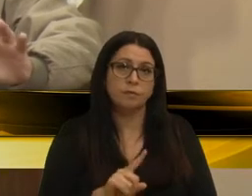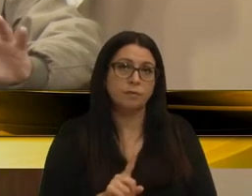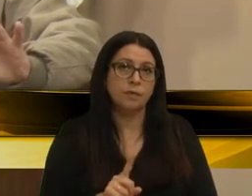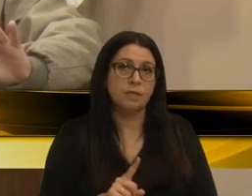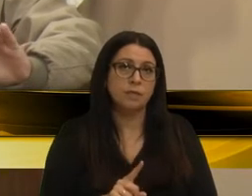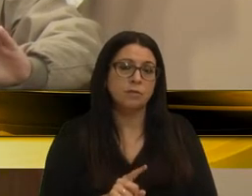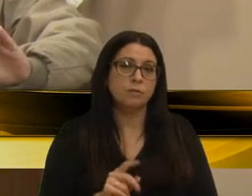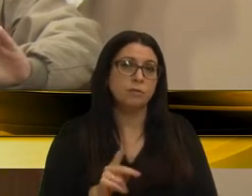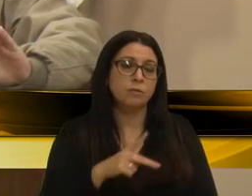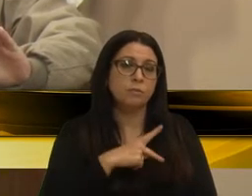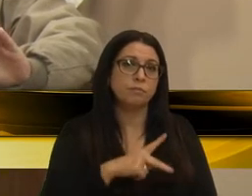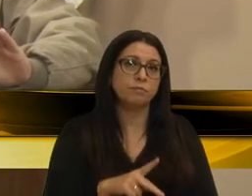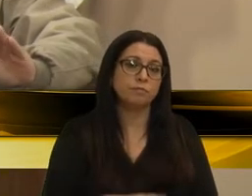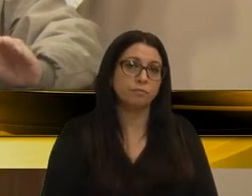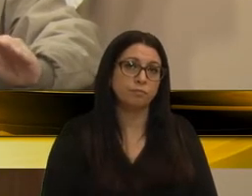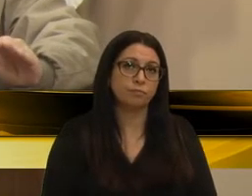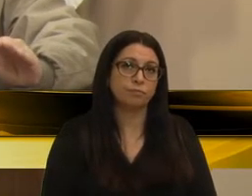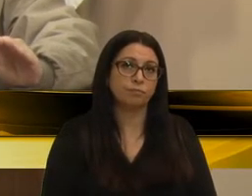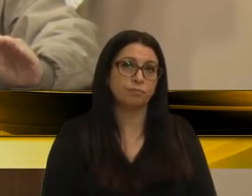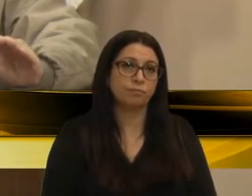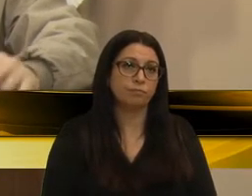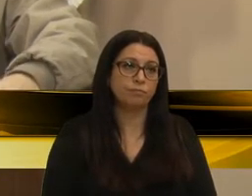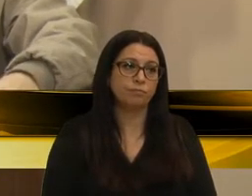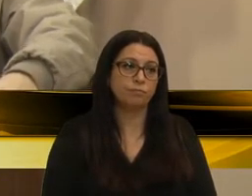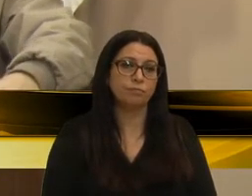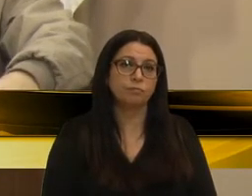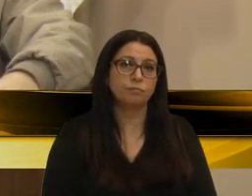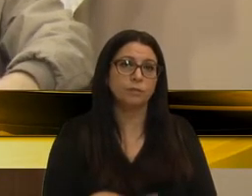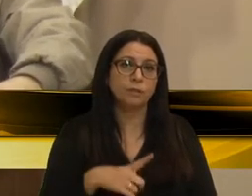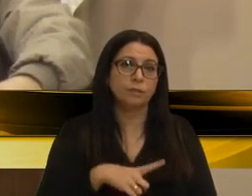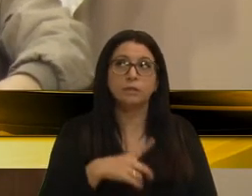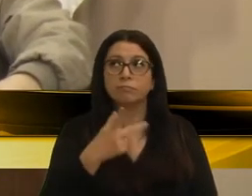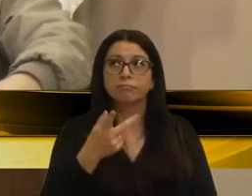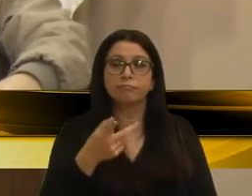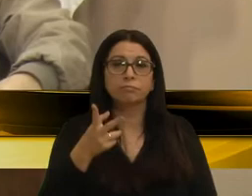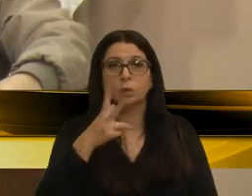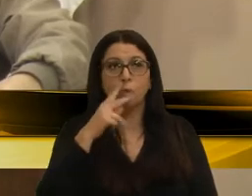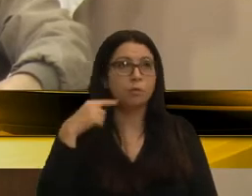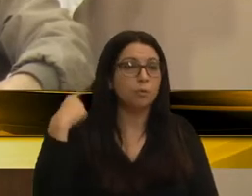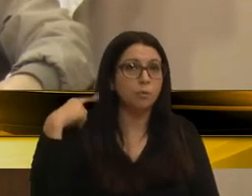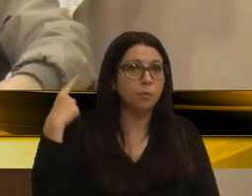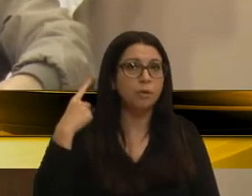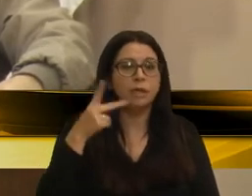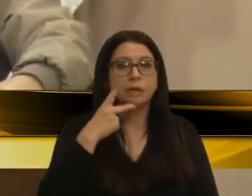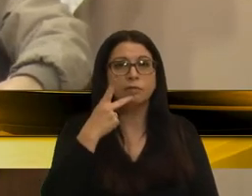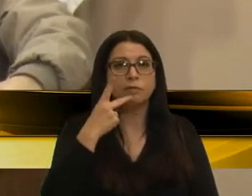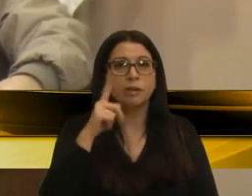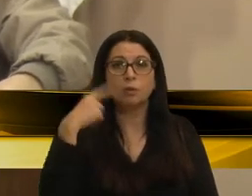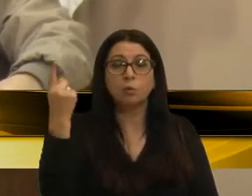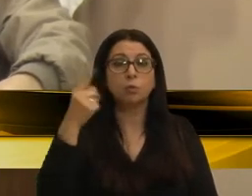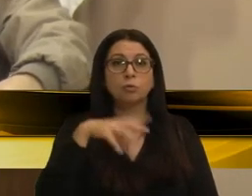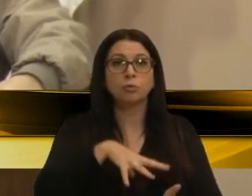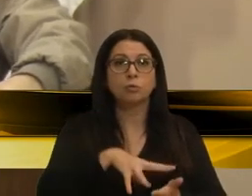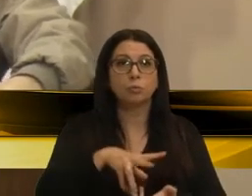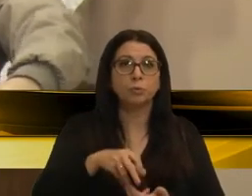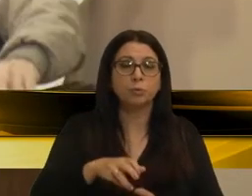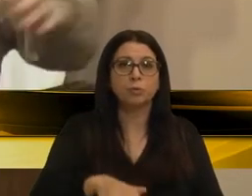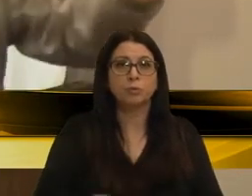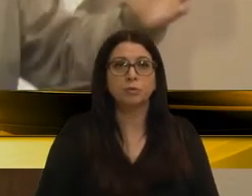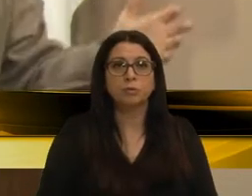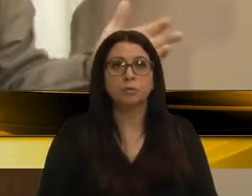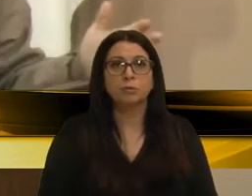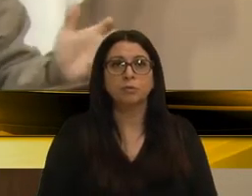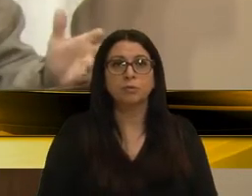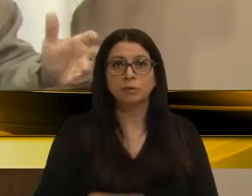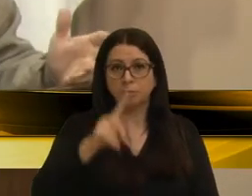Vem o presidente, que tem um maluco que fala do outro lado do mundo, que dá as